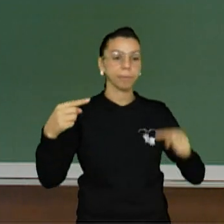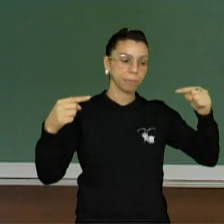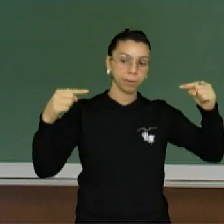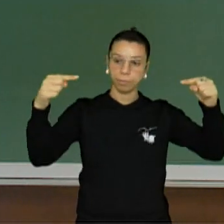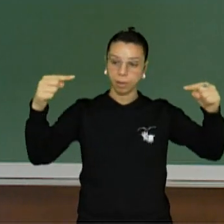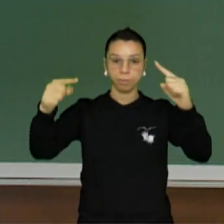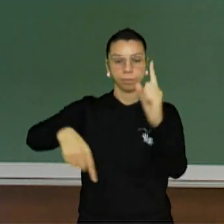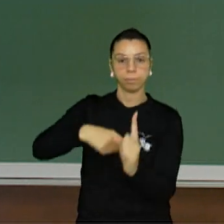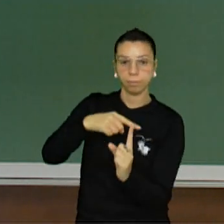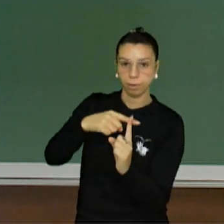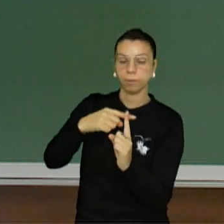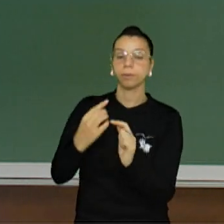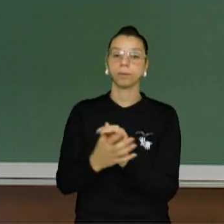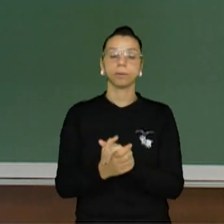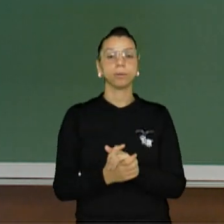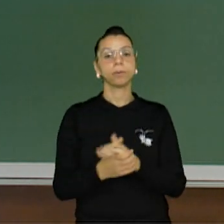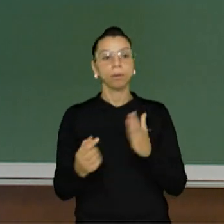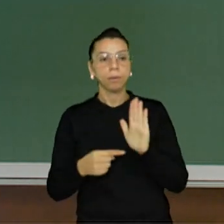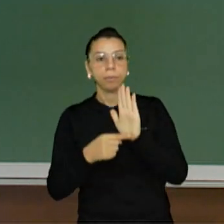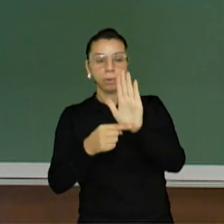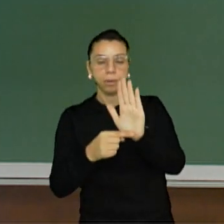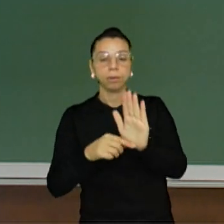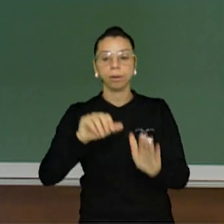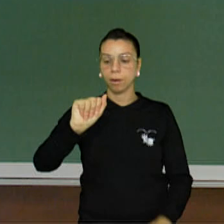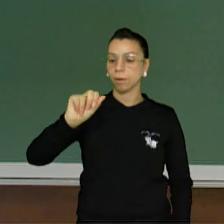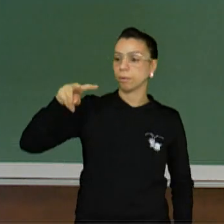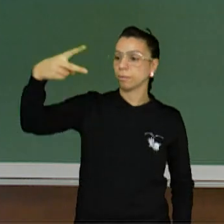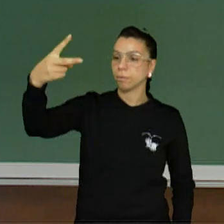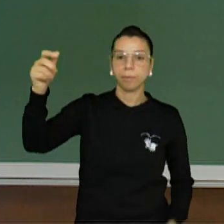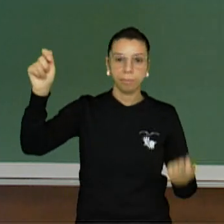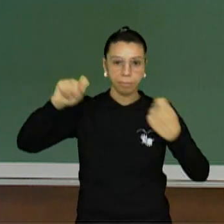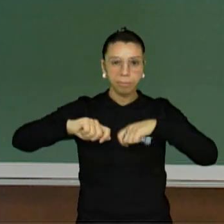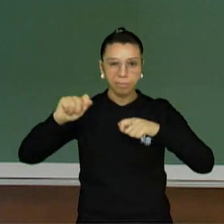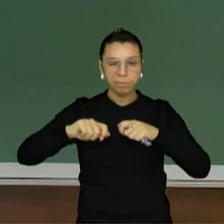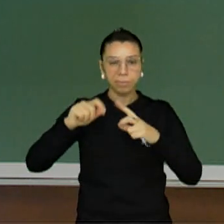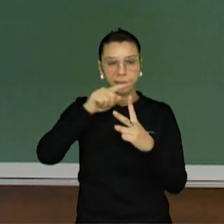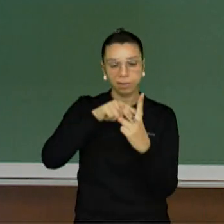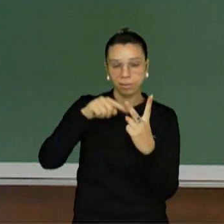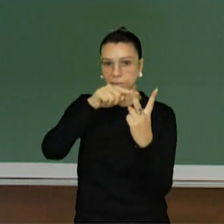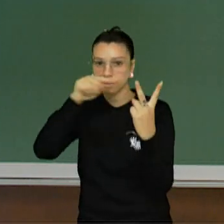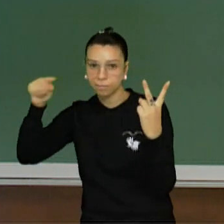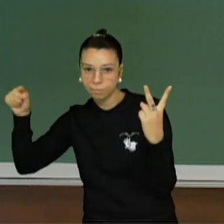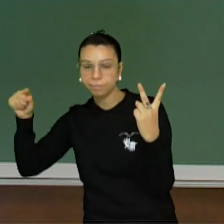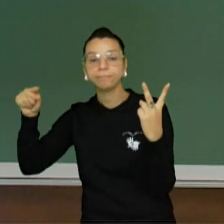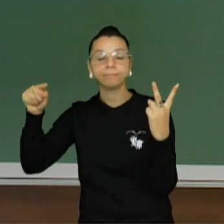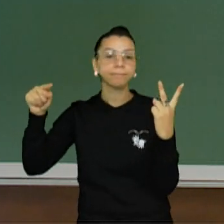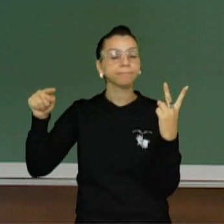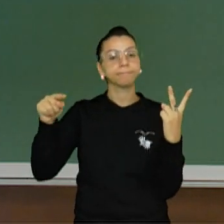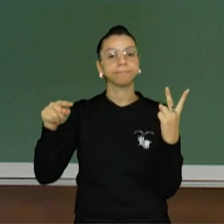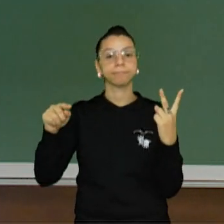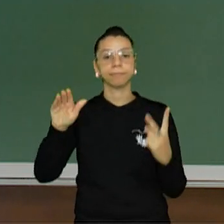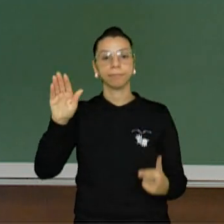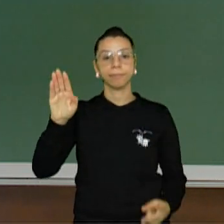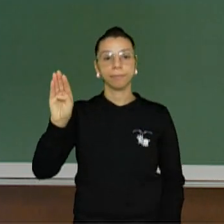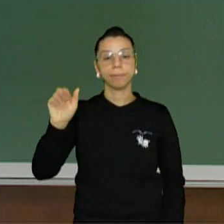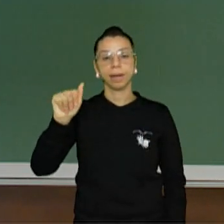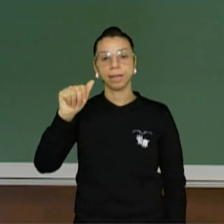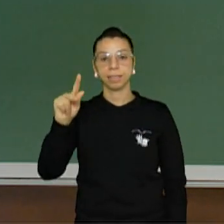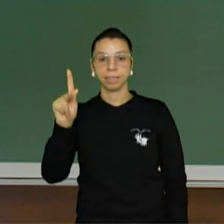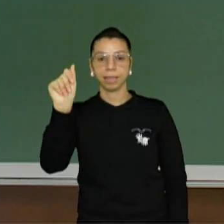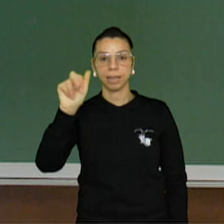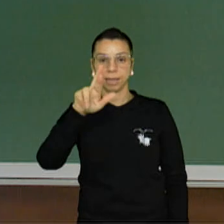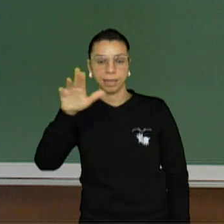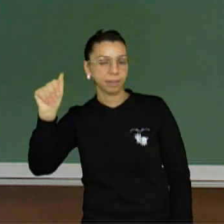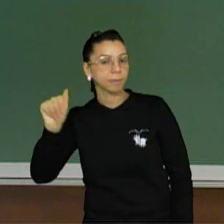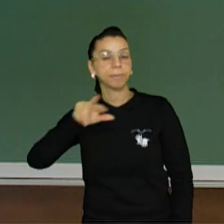tá? E a A apareceu ao quadrado. Pro, vou ter que usar a fórmula de Bhaskara? Não, porque ela não é uma